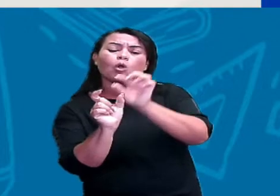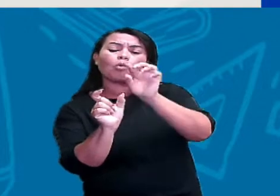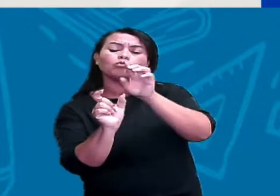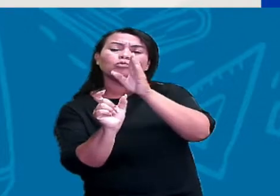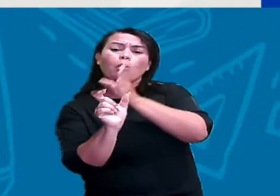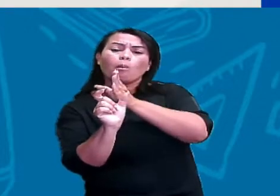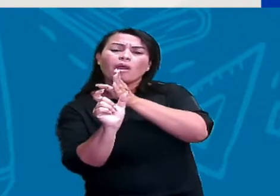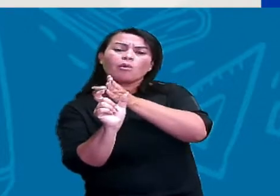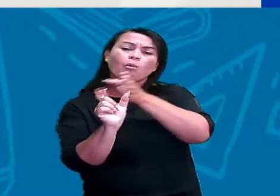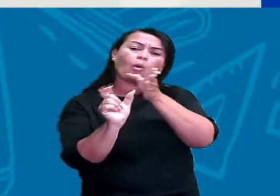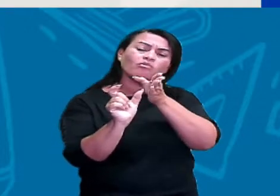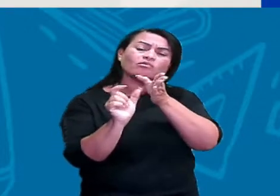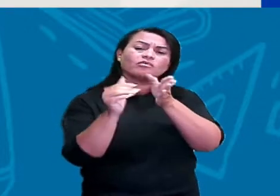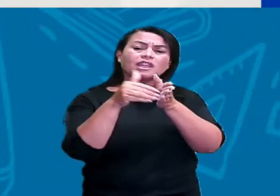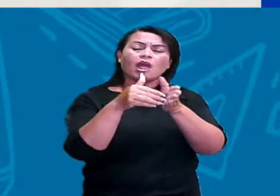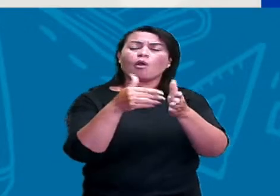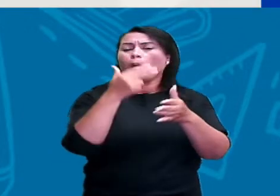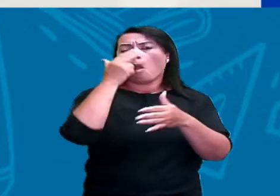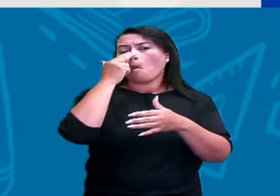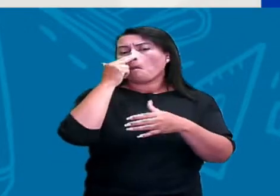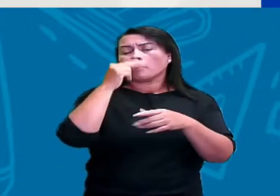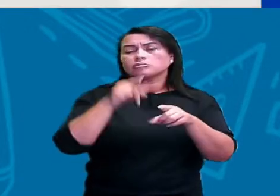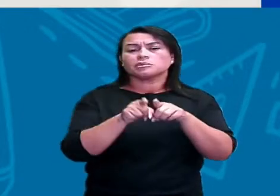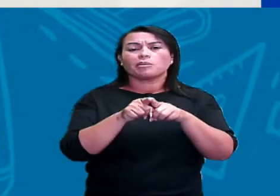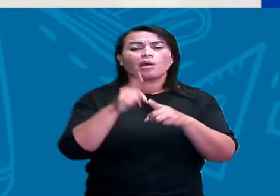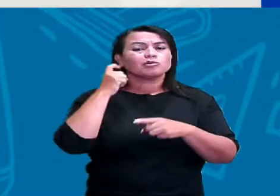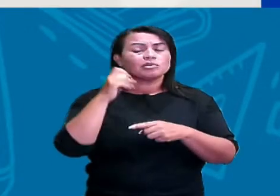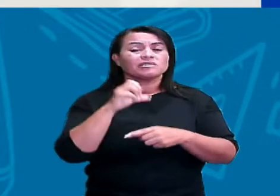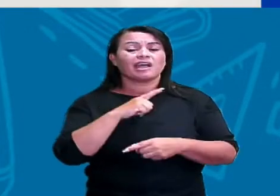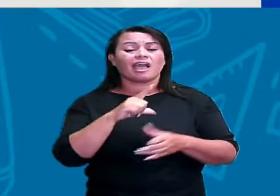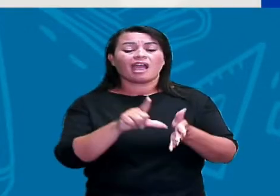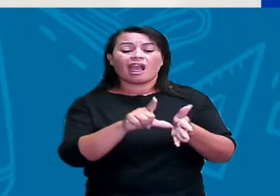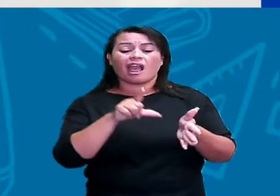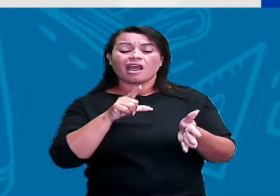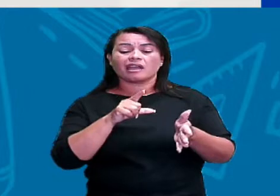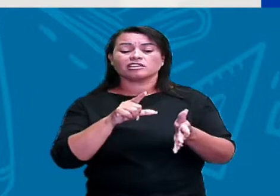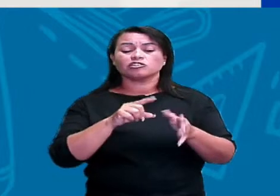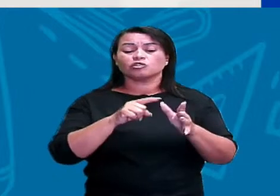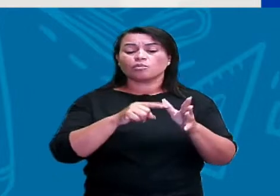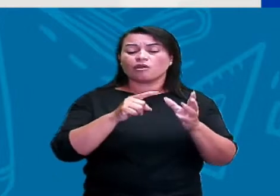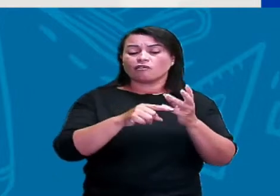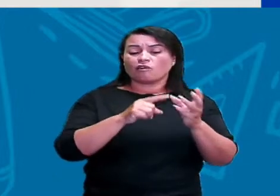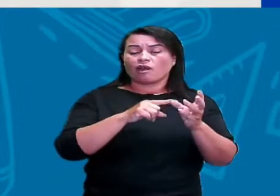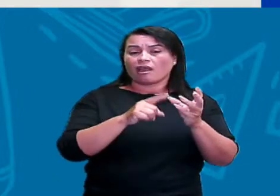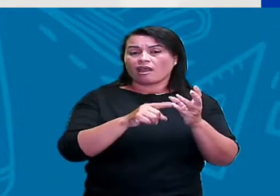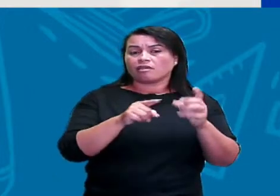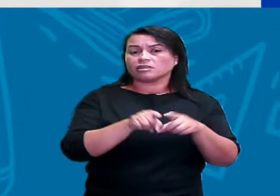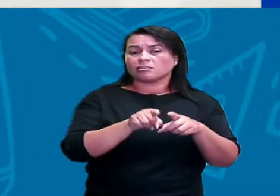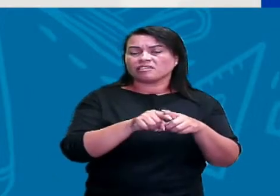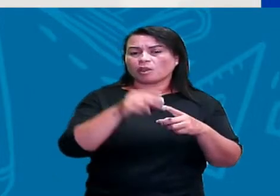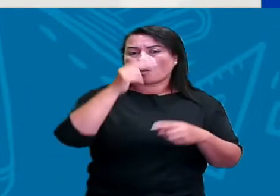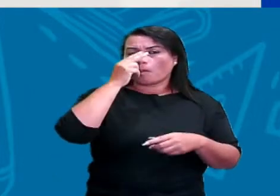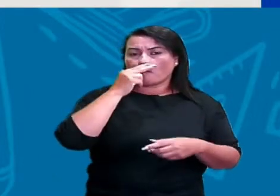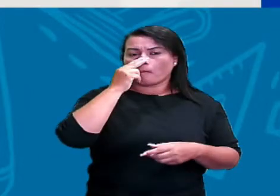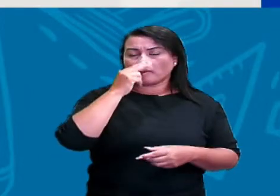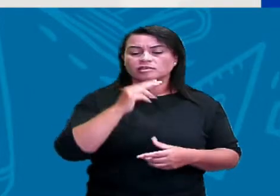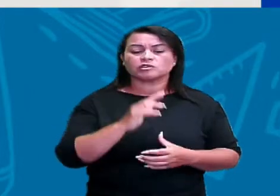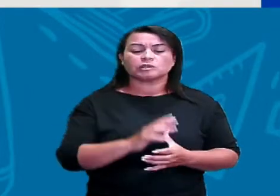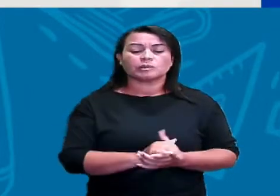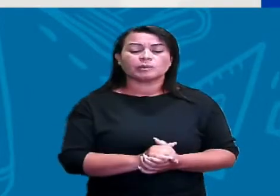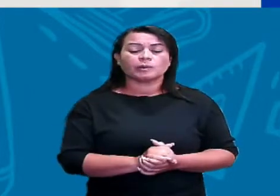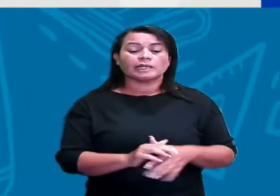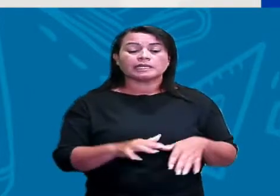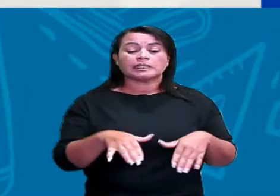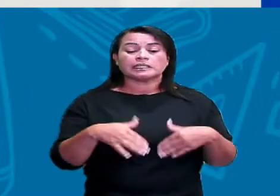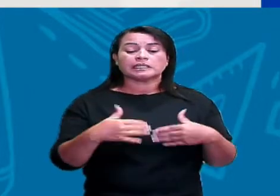ter o mesmo som. Se ela estiver antes de uma vogal ou antes de uma consoante, ela vai ter o mesmo som. Então,